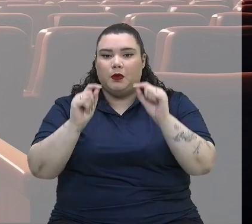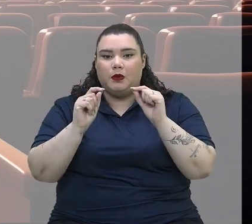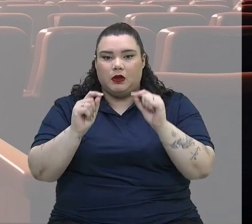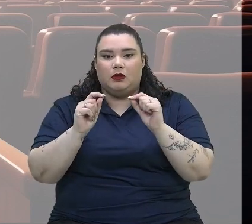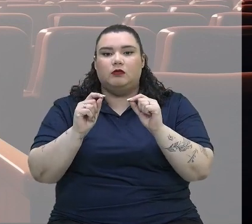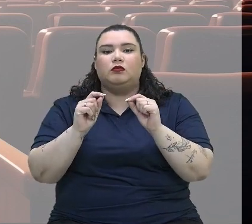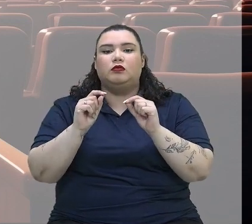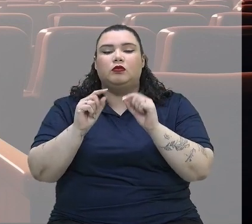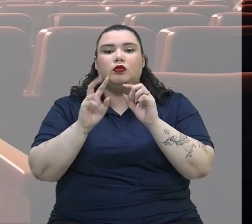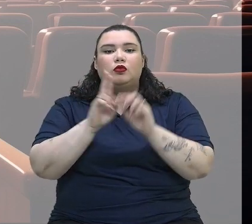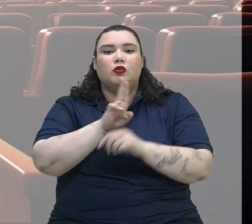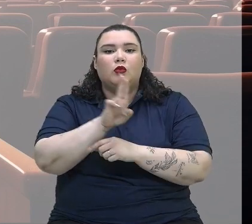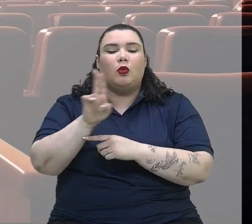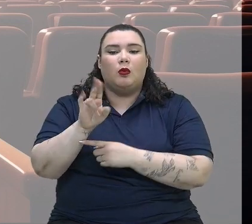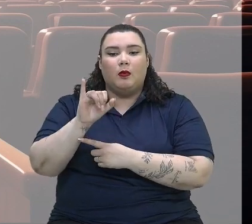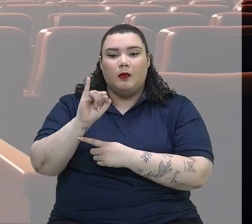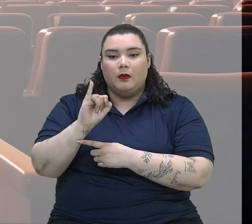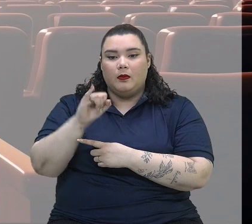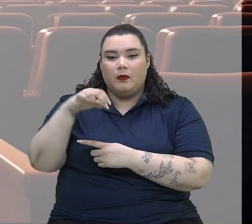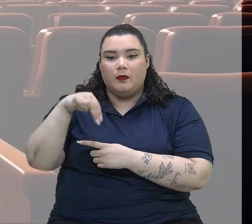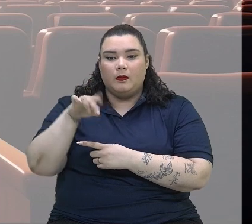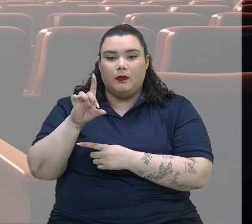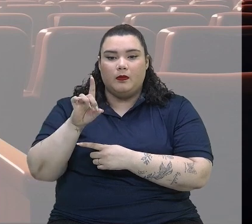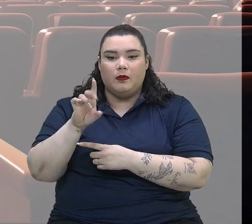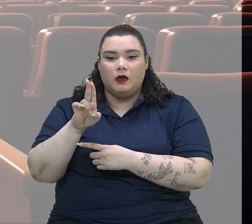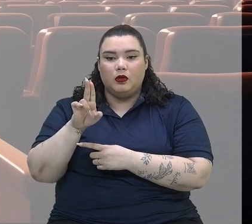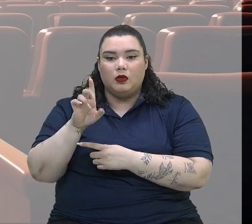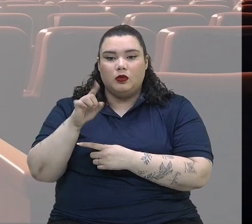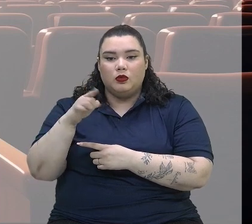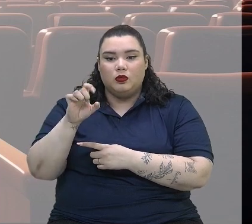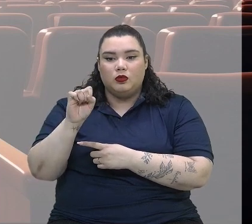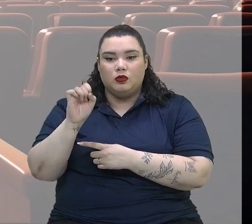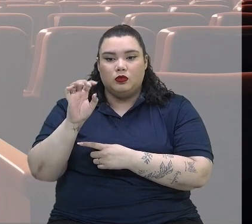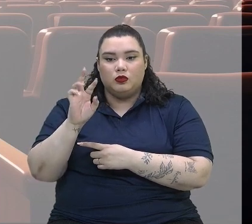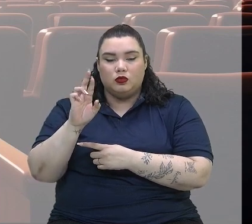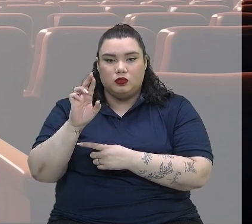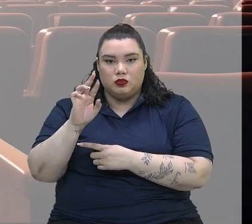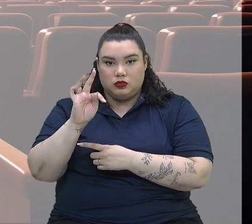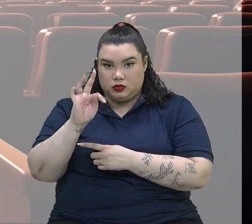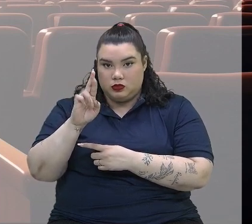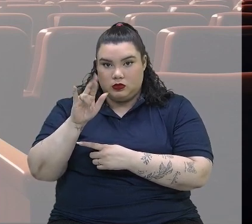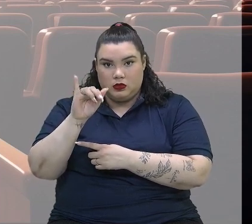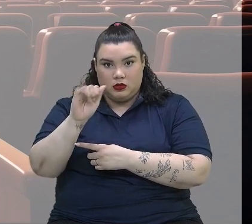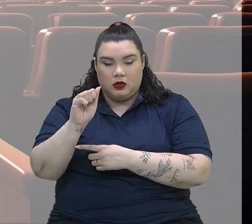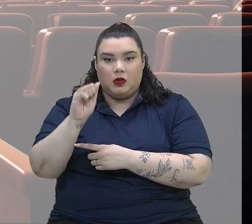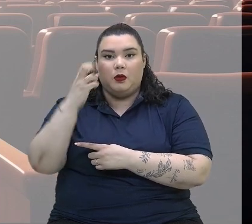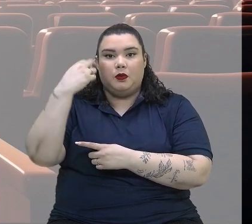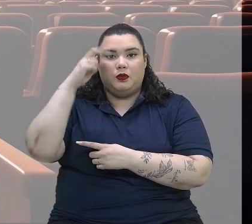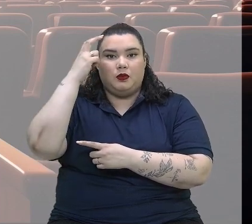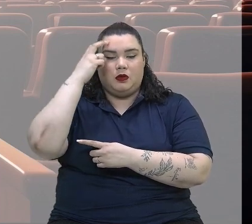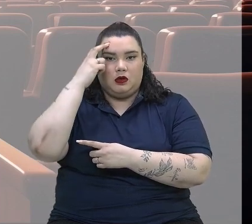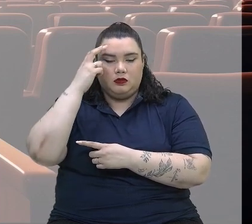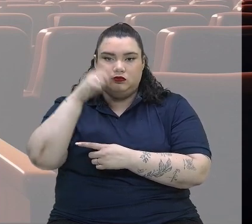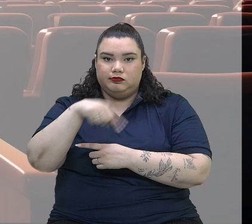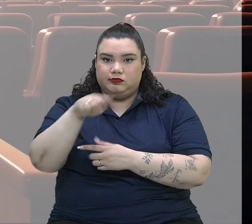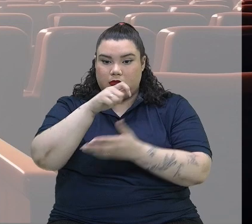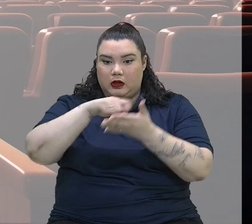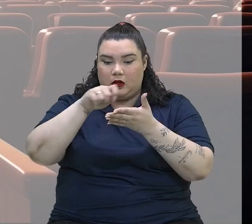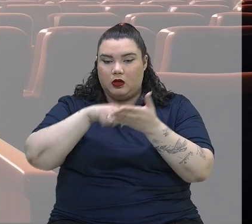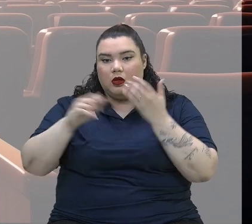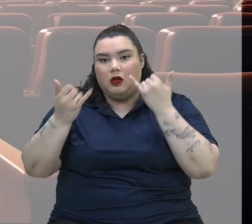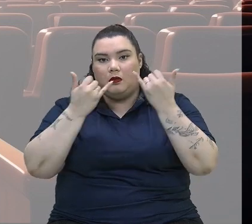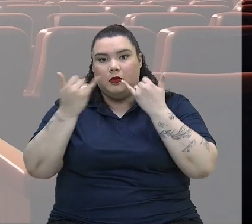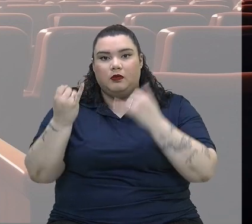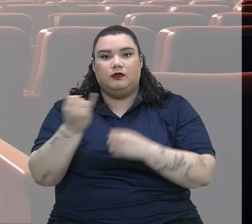de indústria cultural. Sim, anotem esse termo, porque é essa